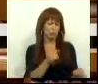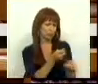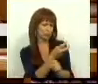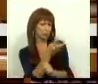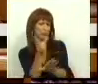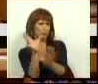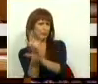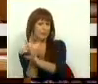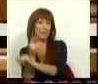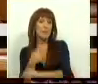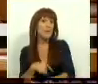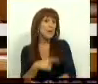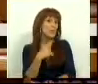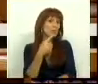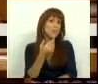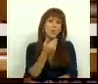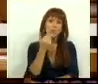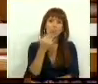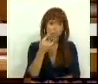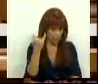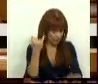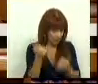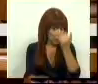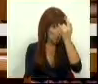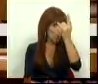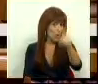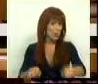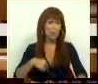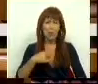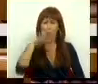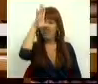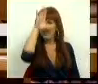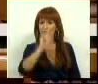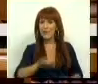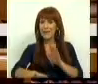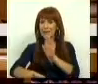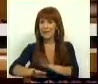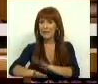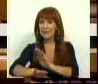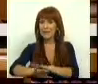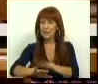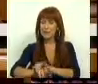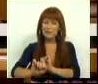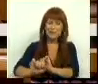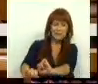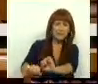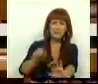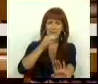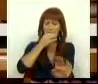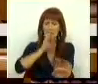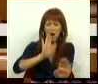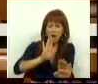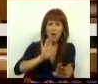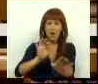outras. Mas é de tal maneira absurdo e perigoso que o próprio governo de direita se recusa a falar